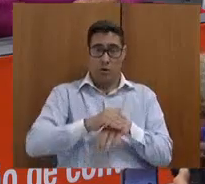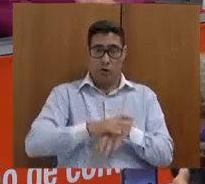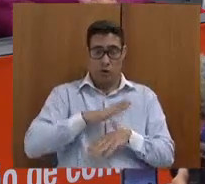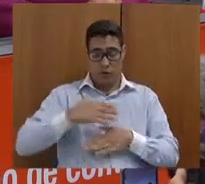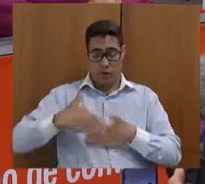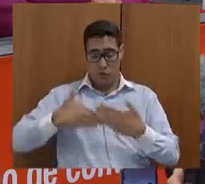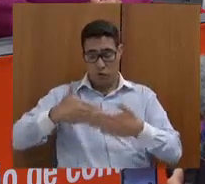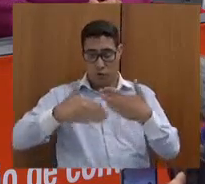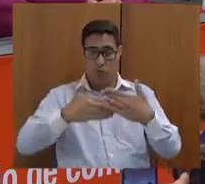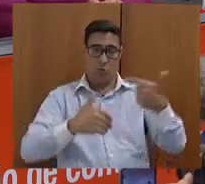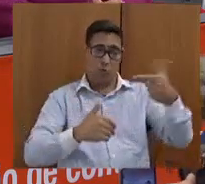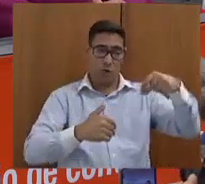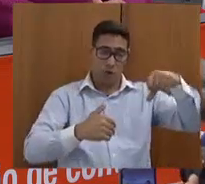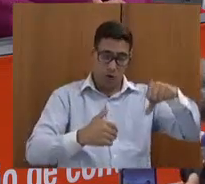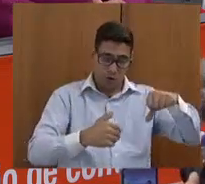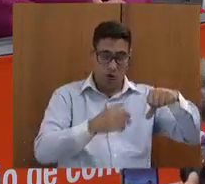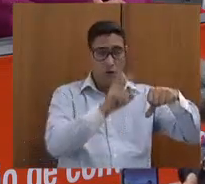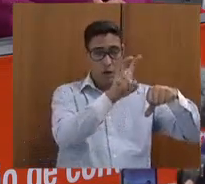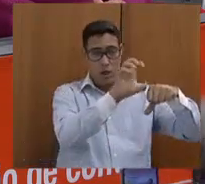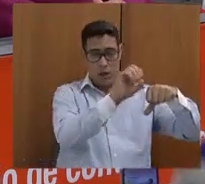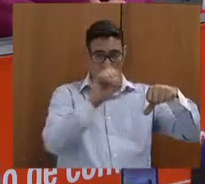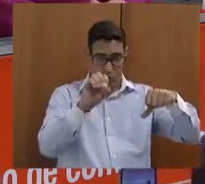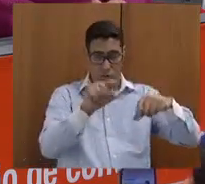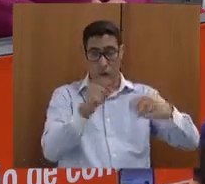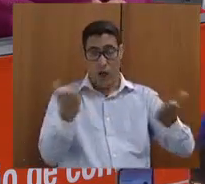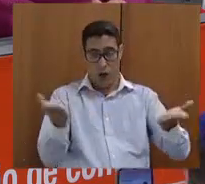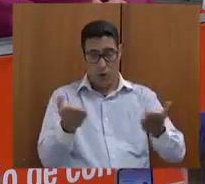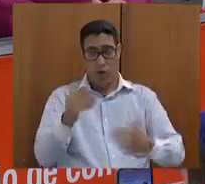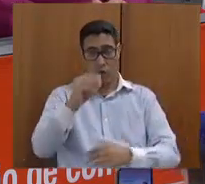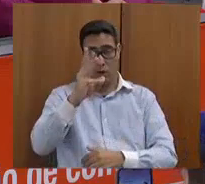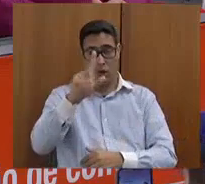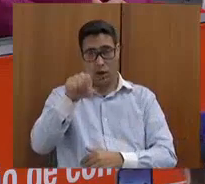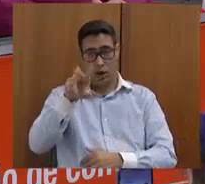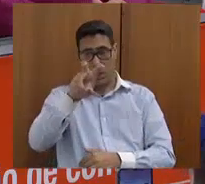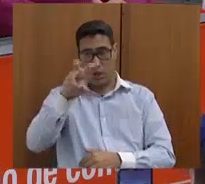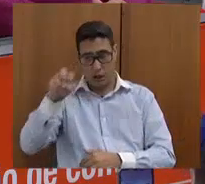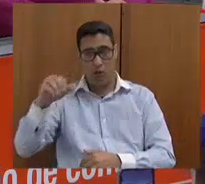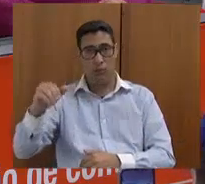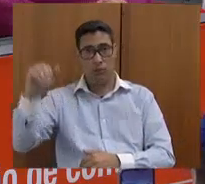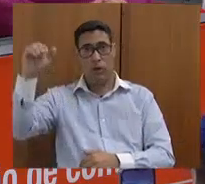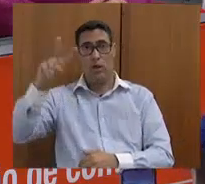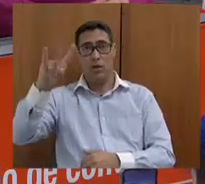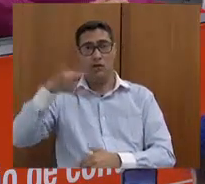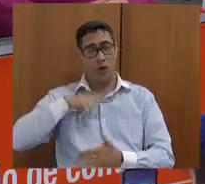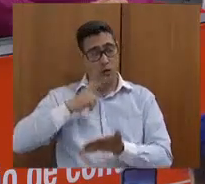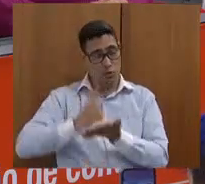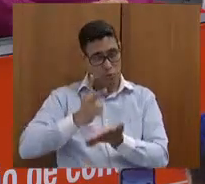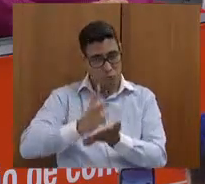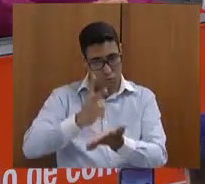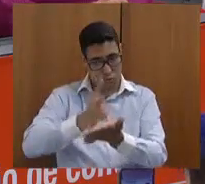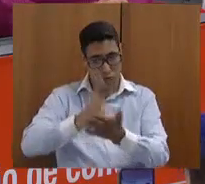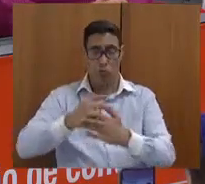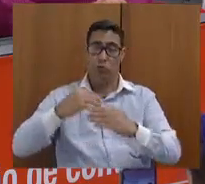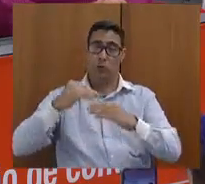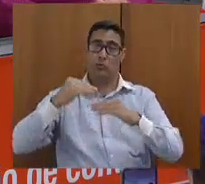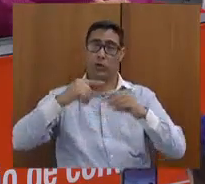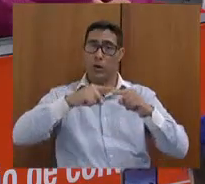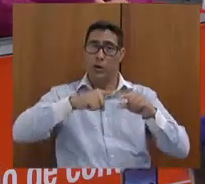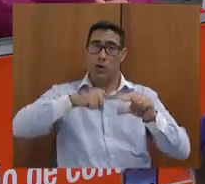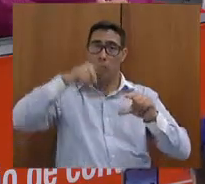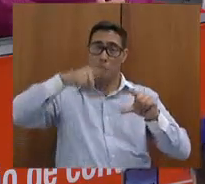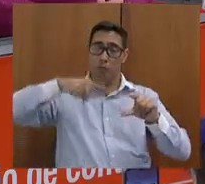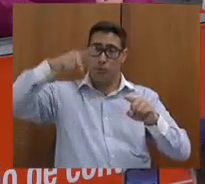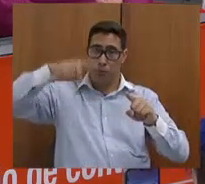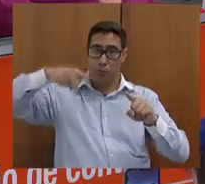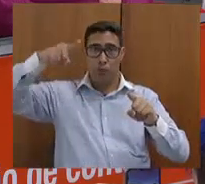de 2019 de Os estudantes para mais de 3.500 continuaremos com essa mesma política para a